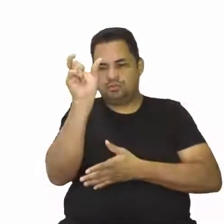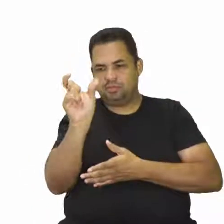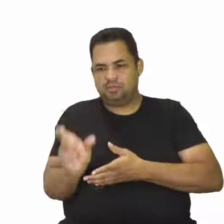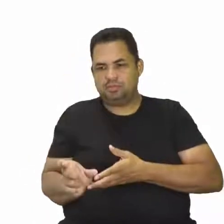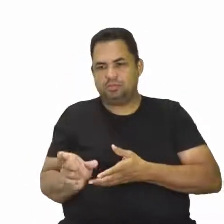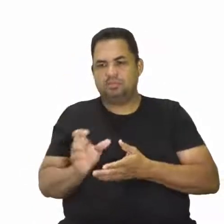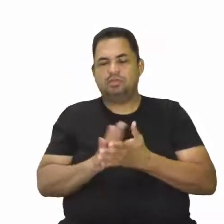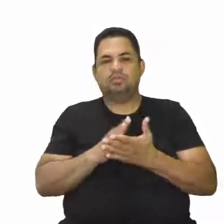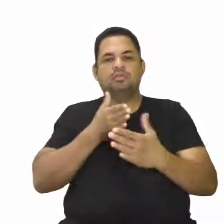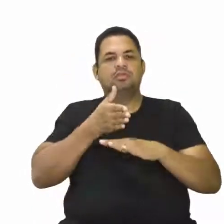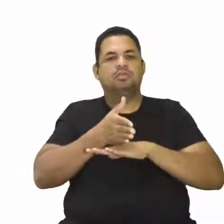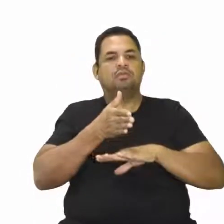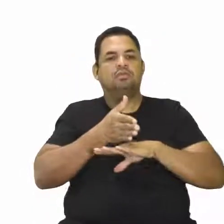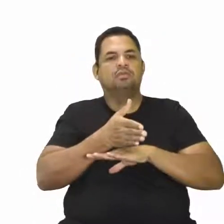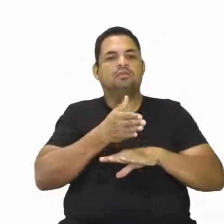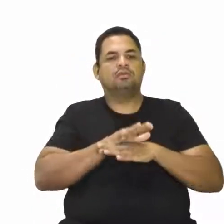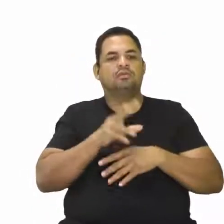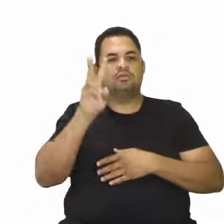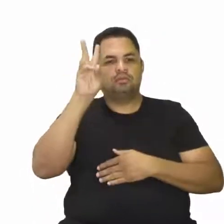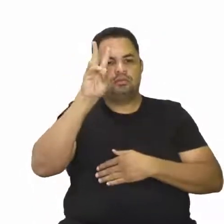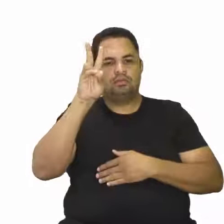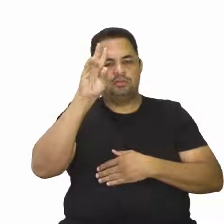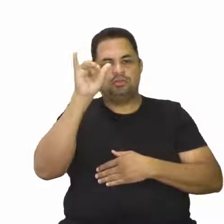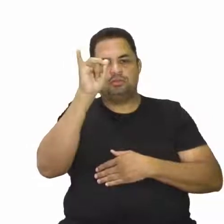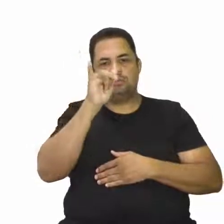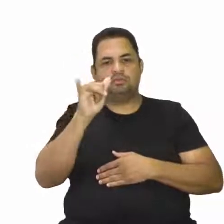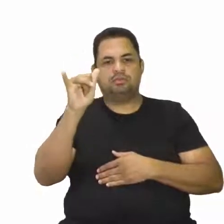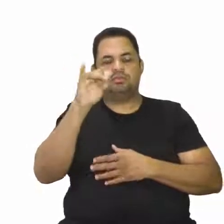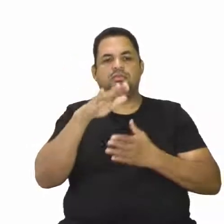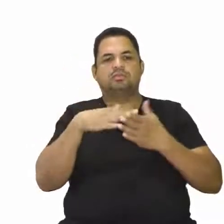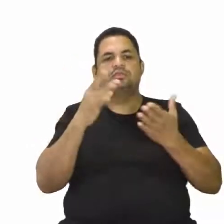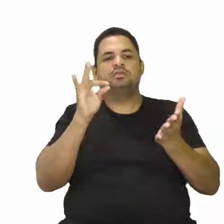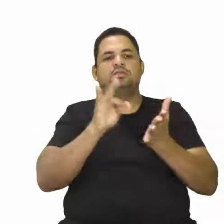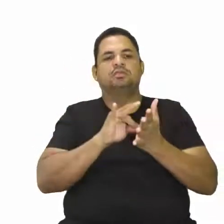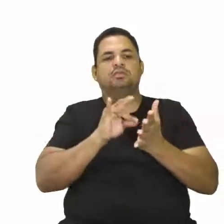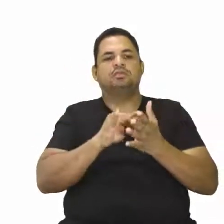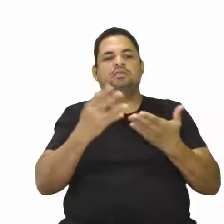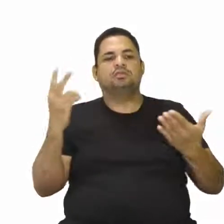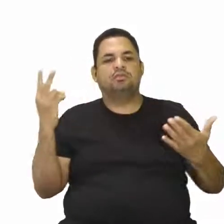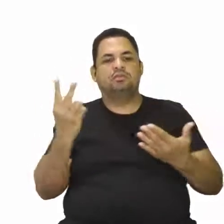que participam da história. Esses fatos ou